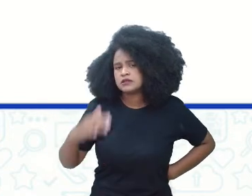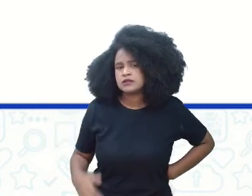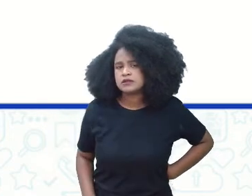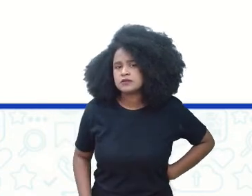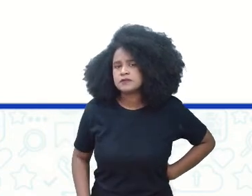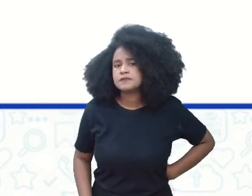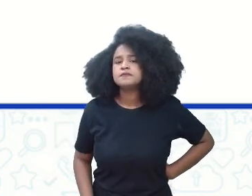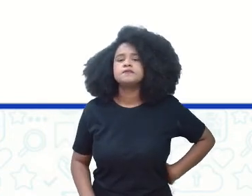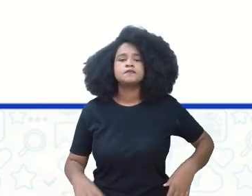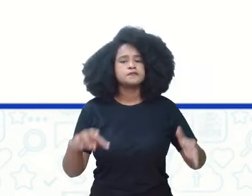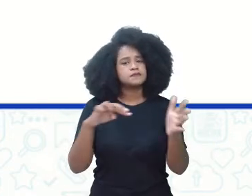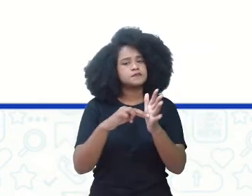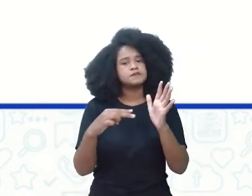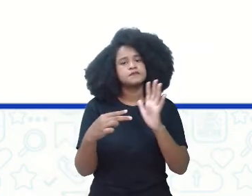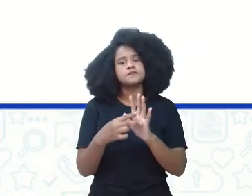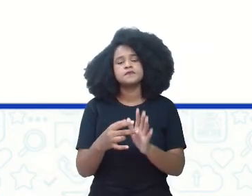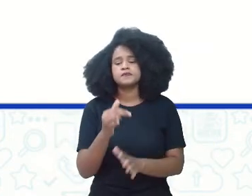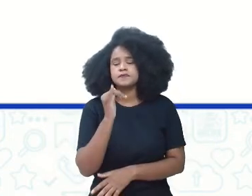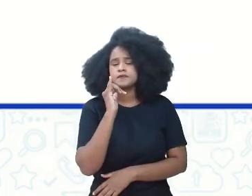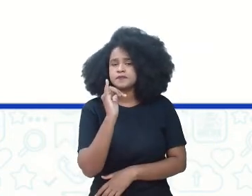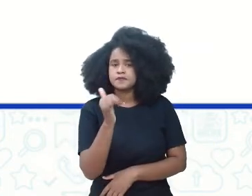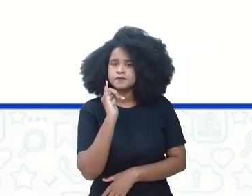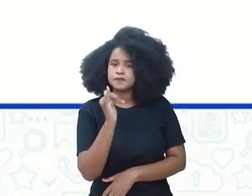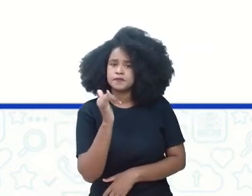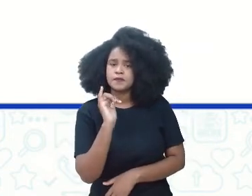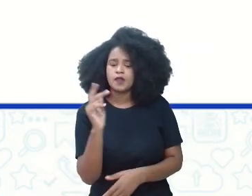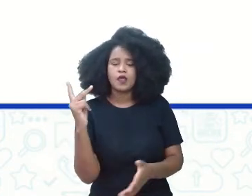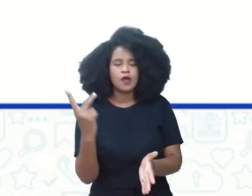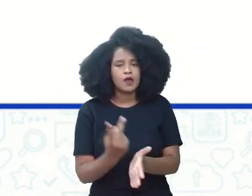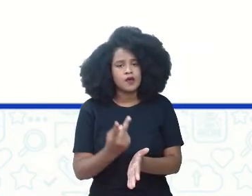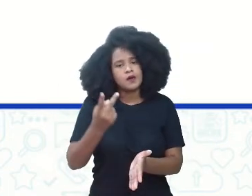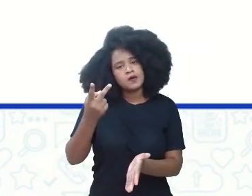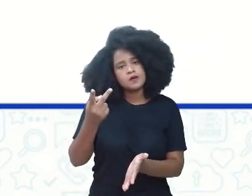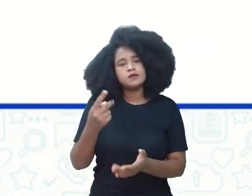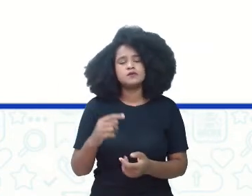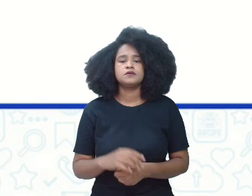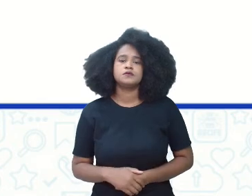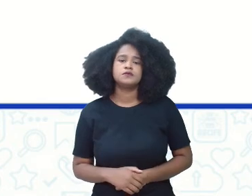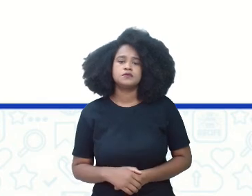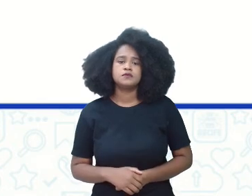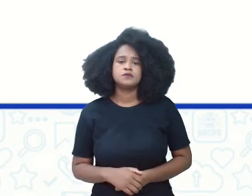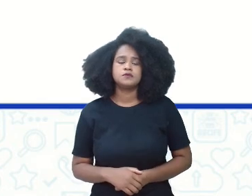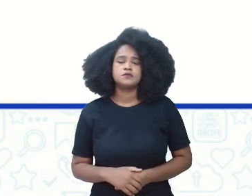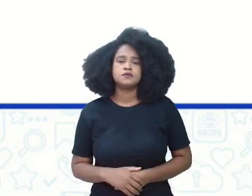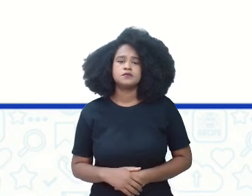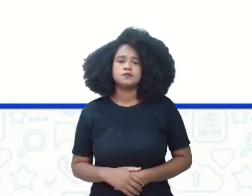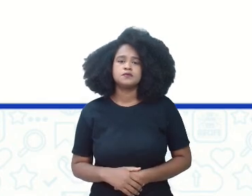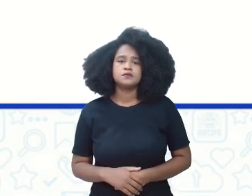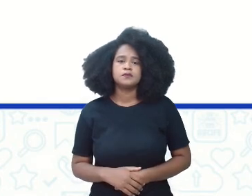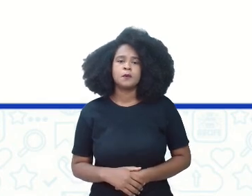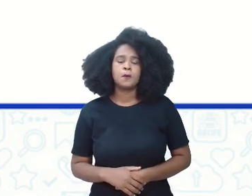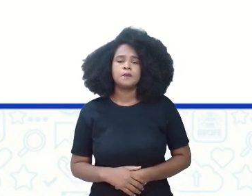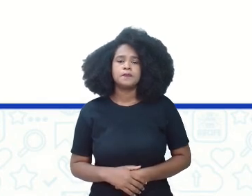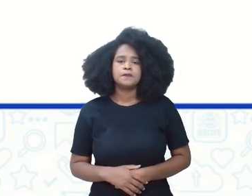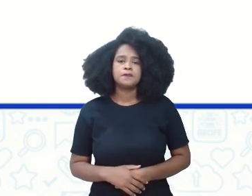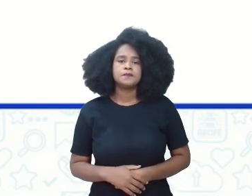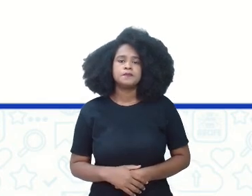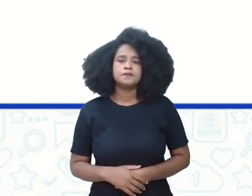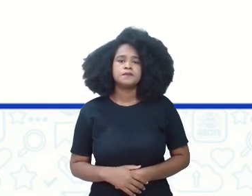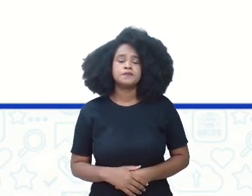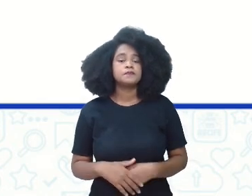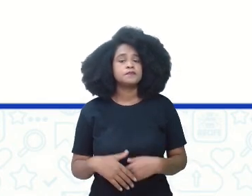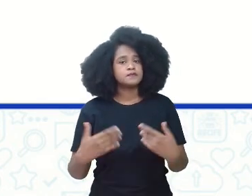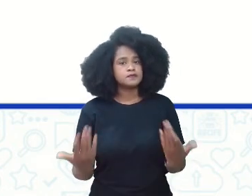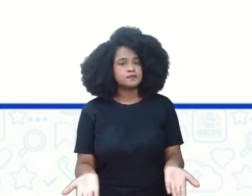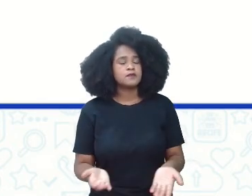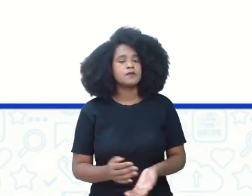é contar um fato, um episódio, uma situação. Então,